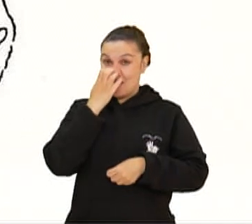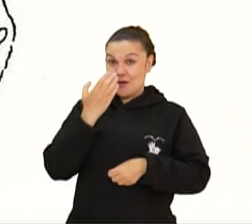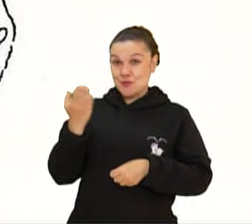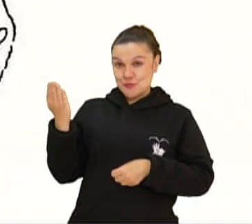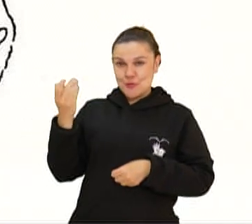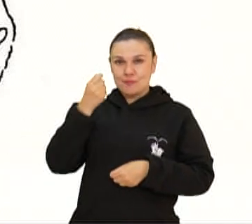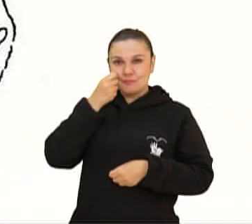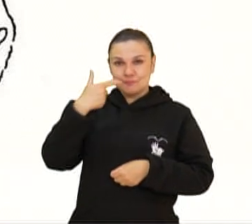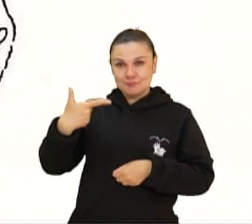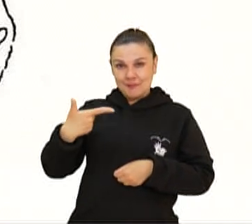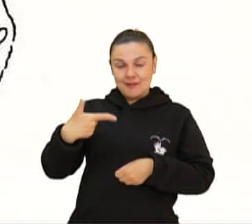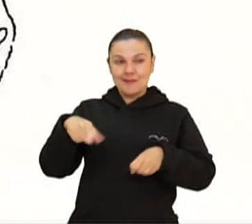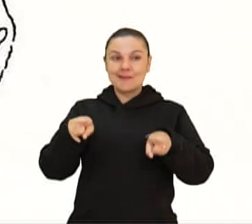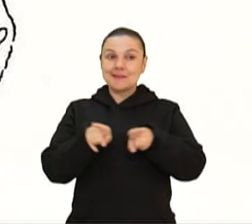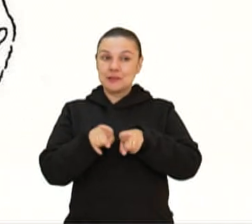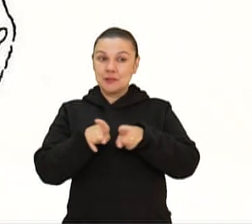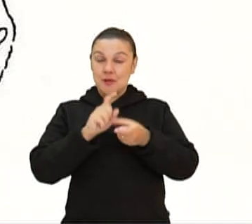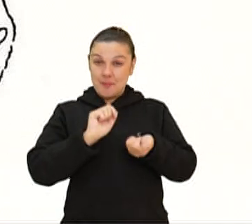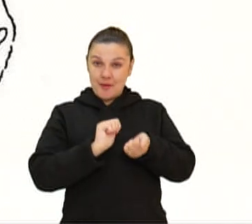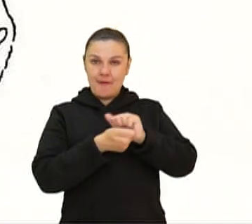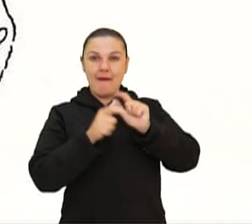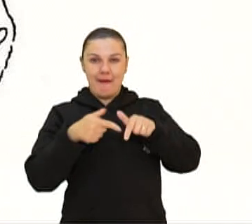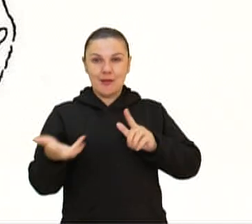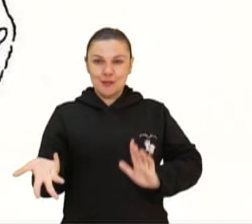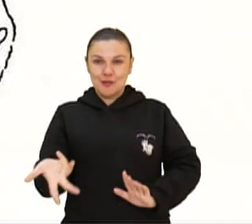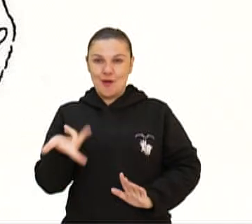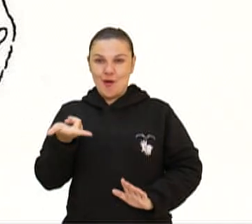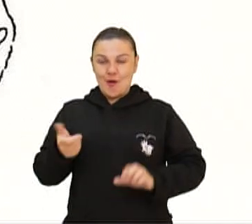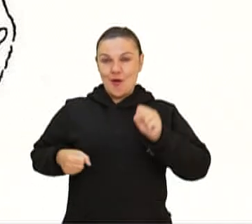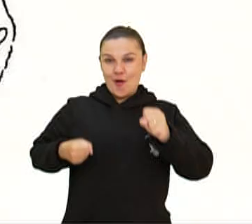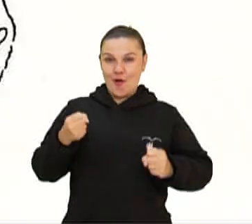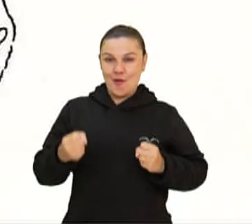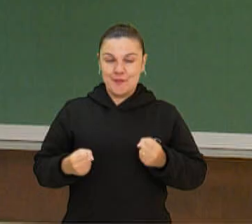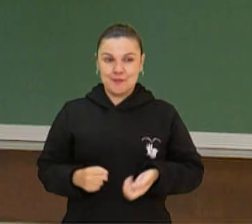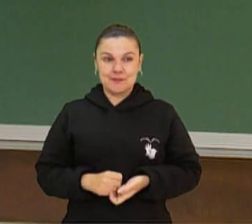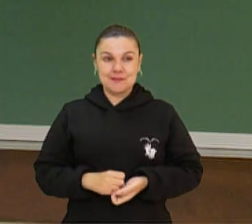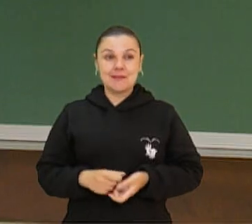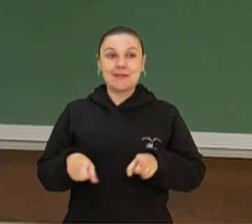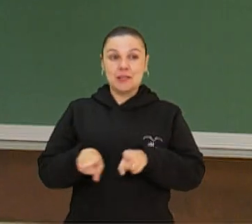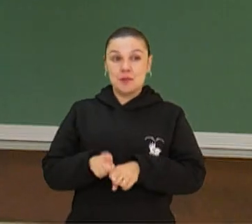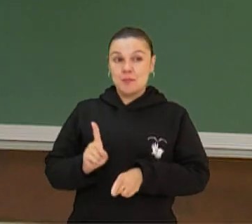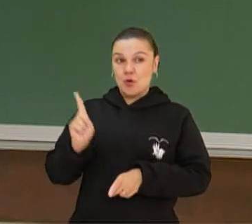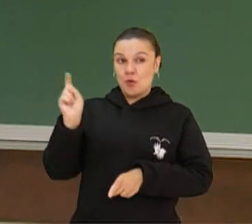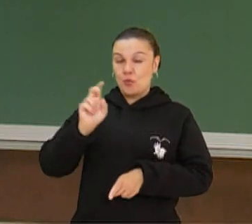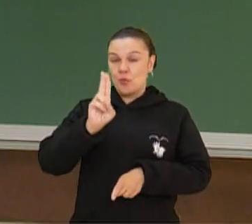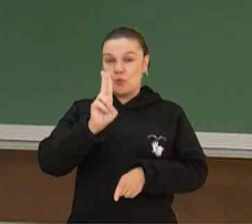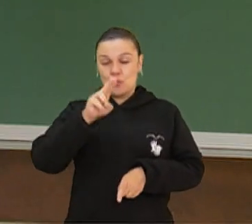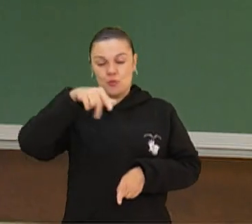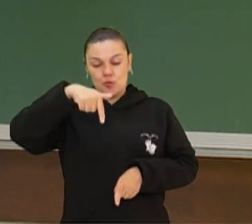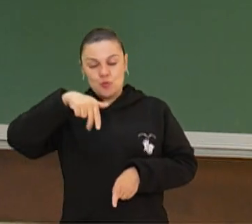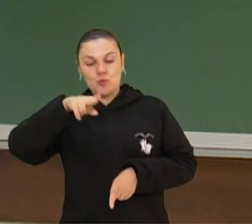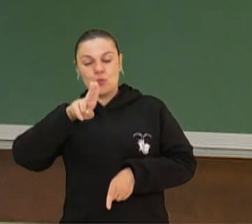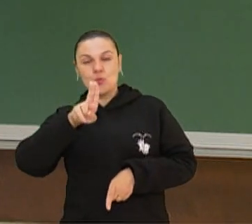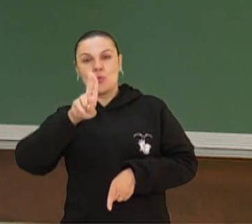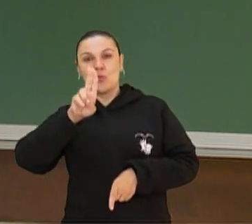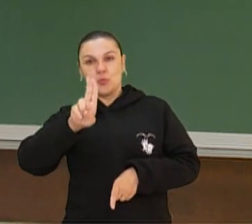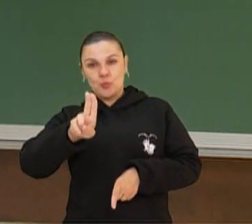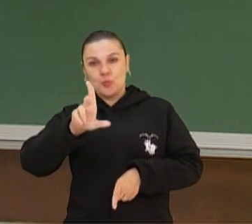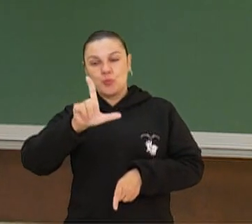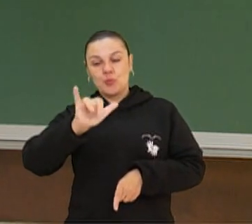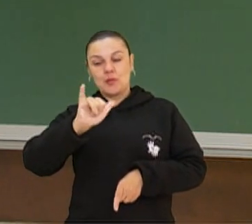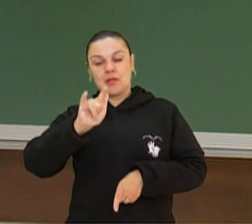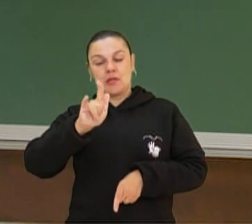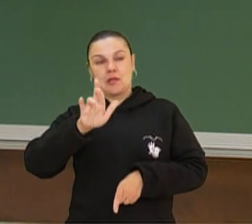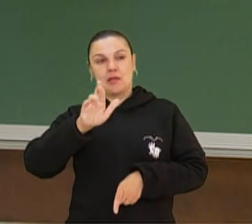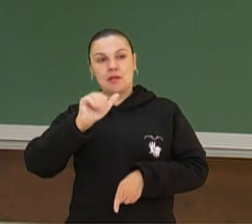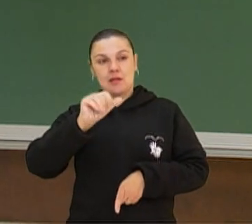e os gatos, que são adaptados à corrida. E nós temos também, olha que nomezinho lindo, ungulígrados, que são mamíferos